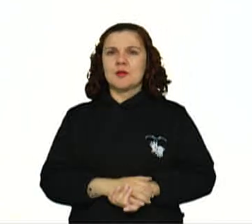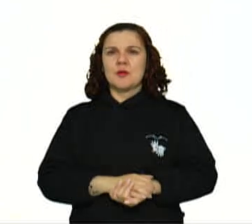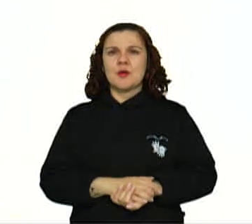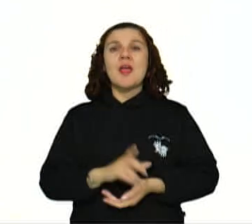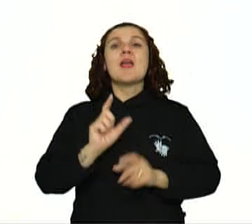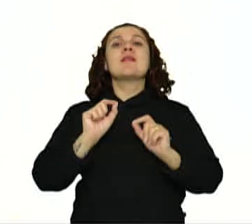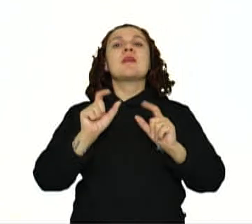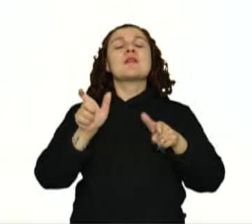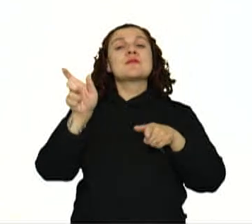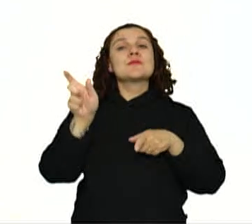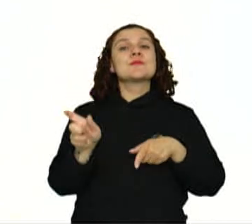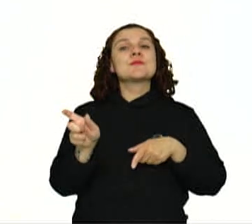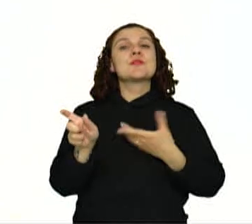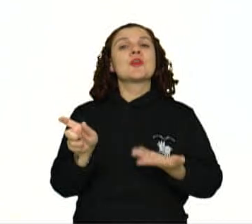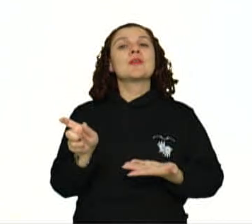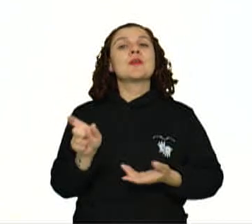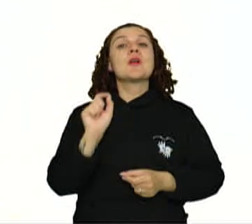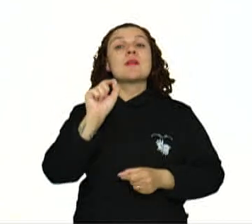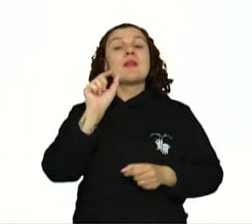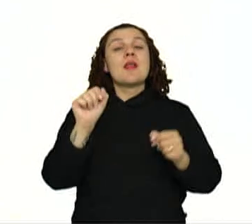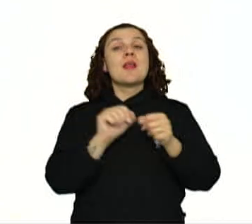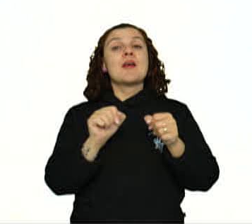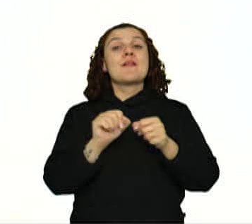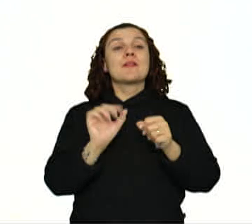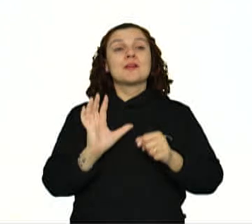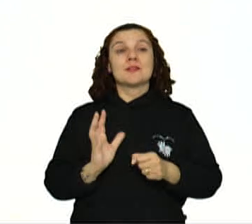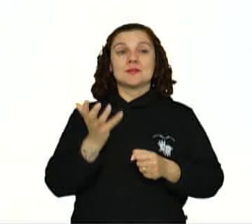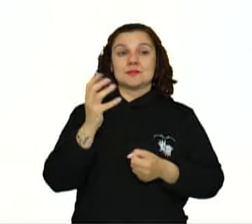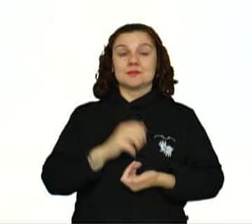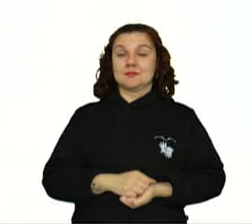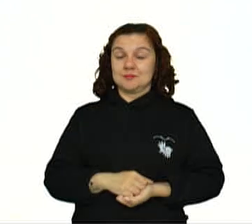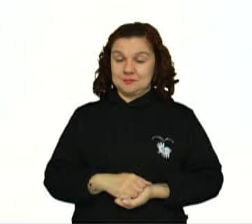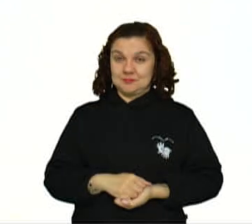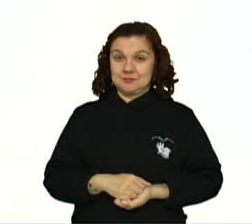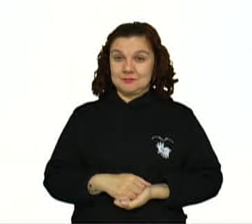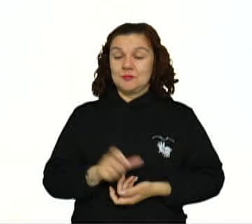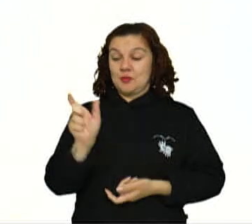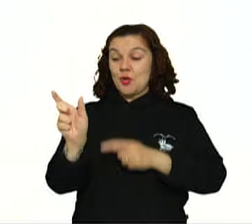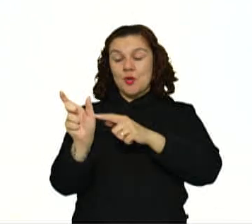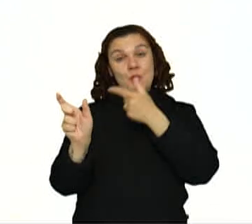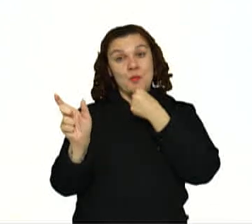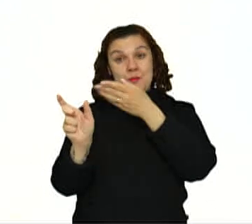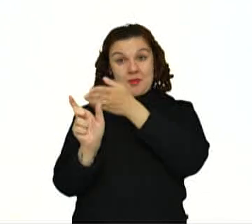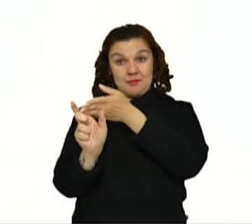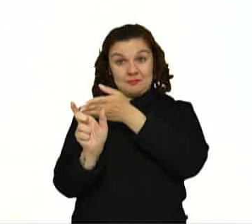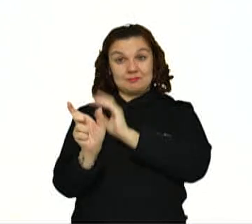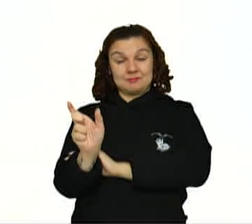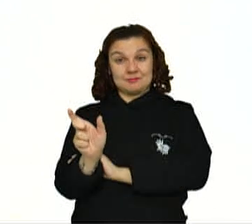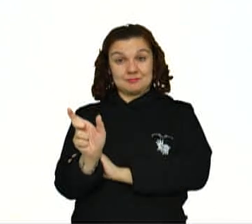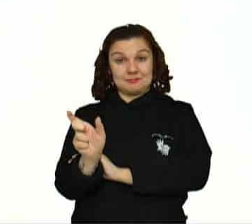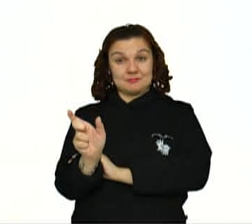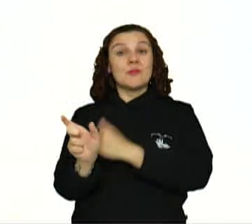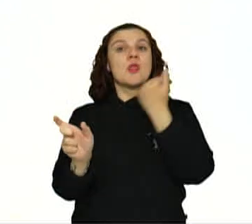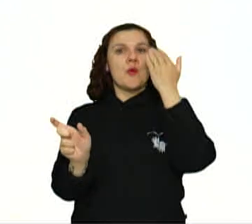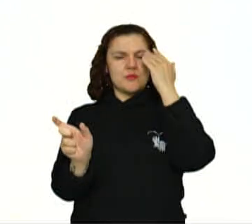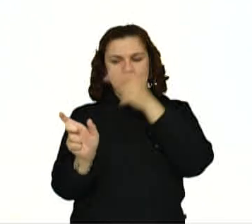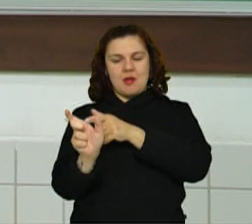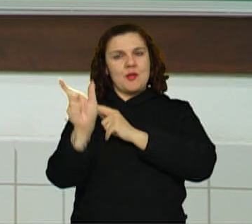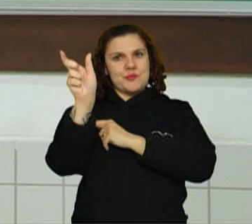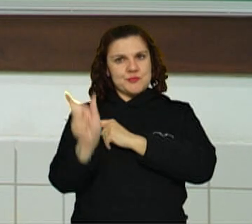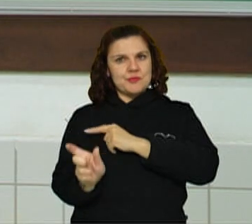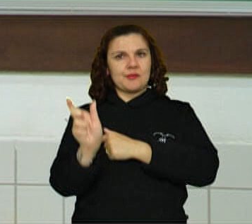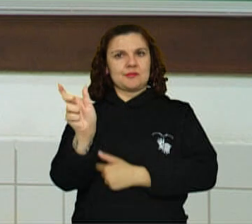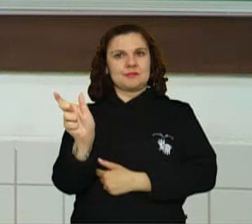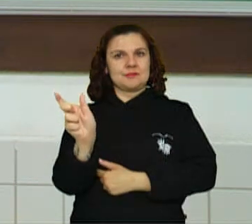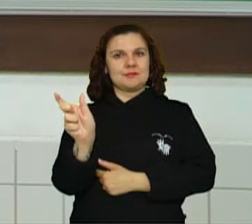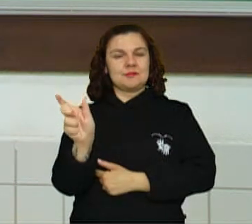é o sujeito? Quem praticava a ação? O menino. Então eu já sei que esse é o sujeito,